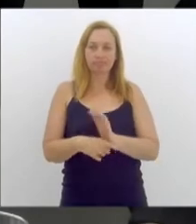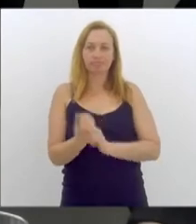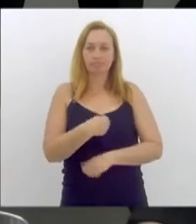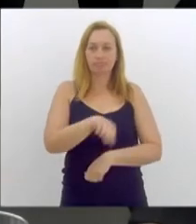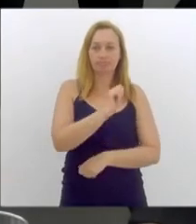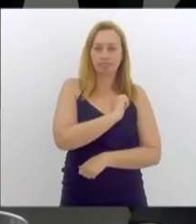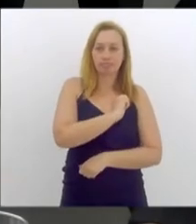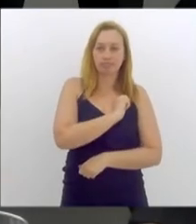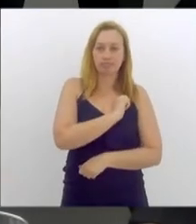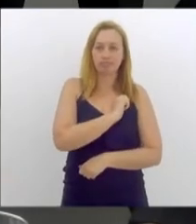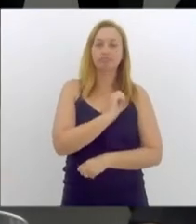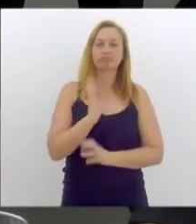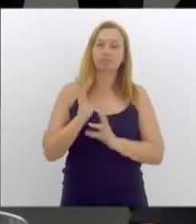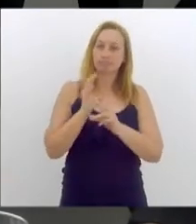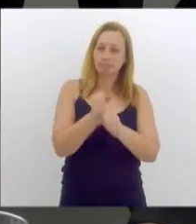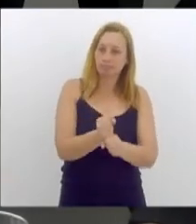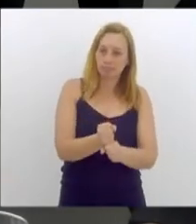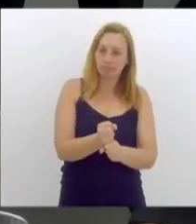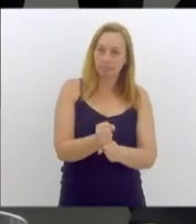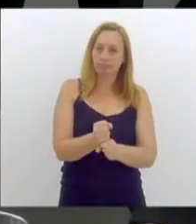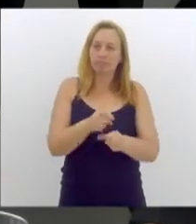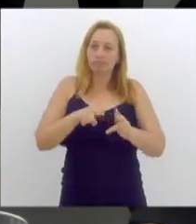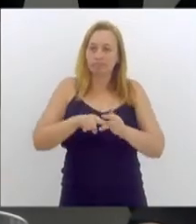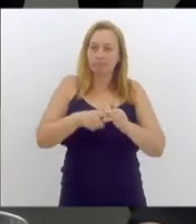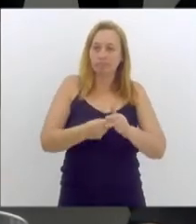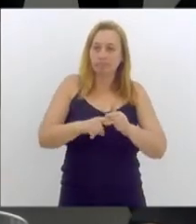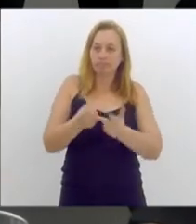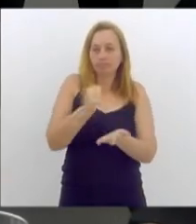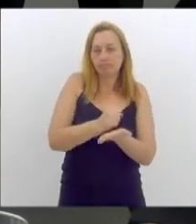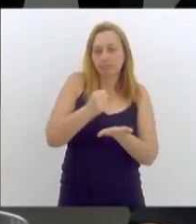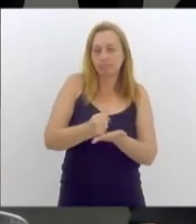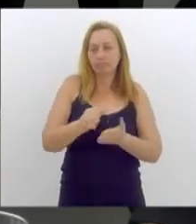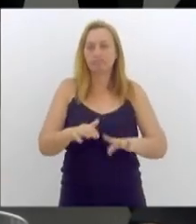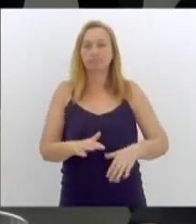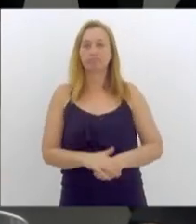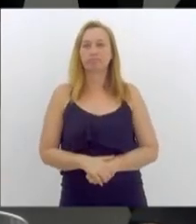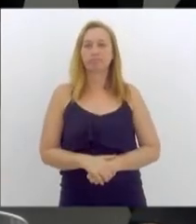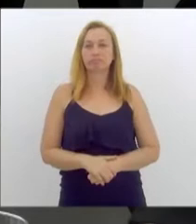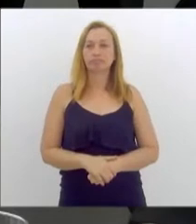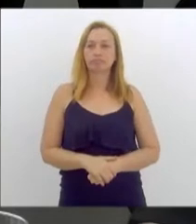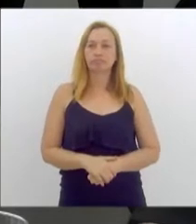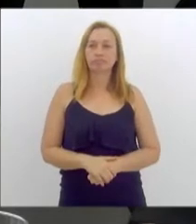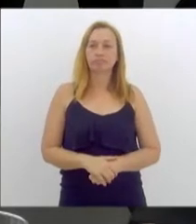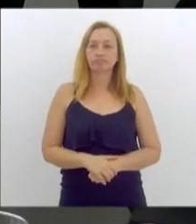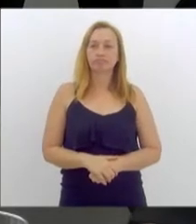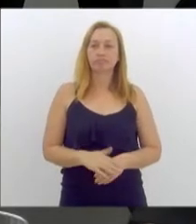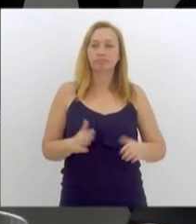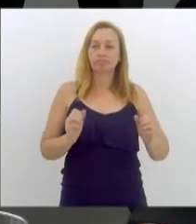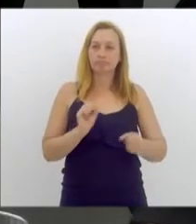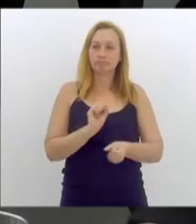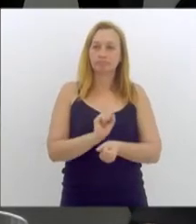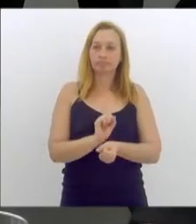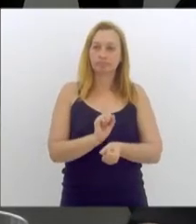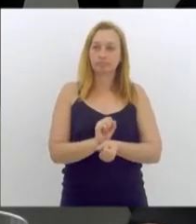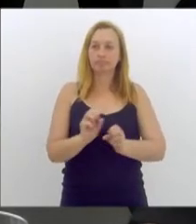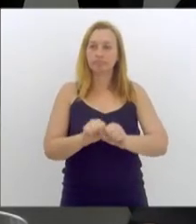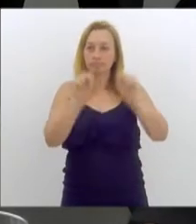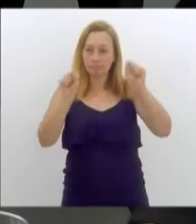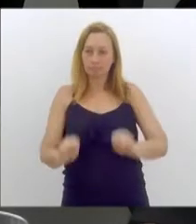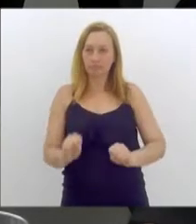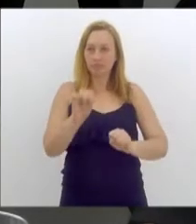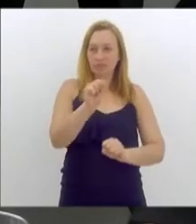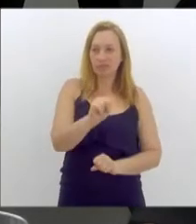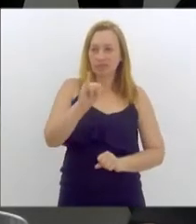lançamentos contábeis referentes ajustes nos contratos e a parametrização do sistema do ciaf não foi